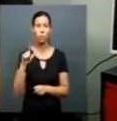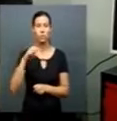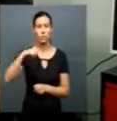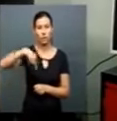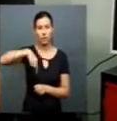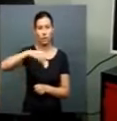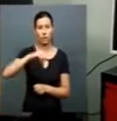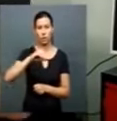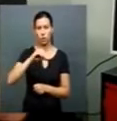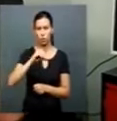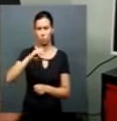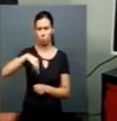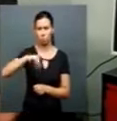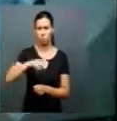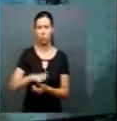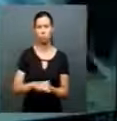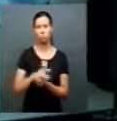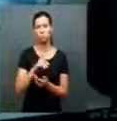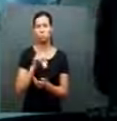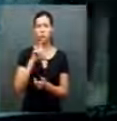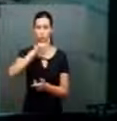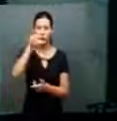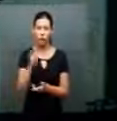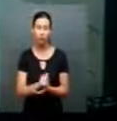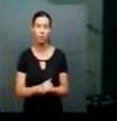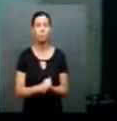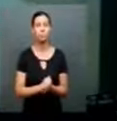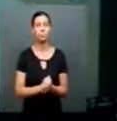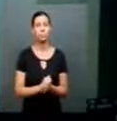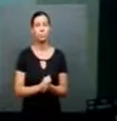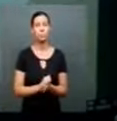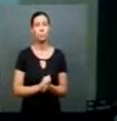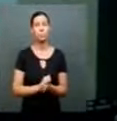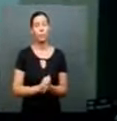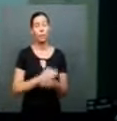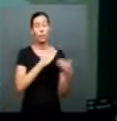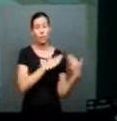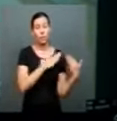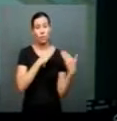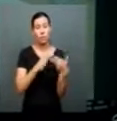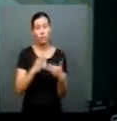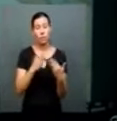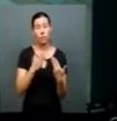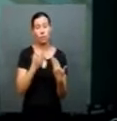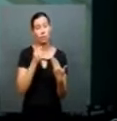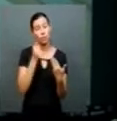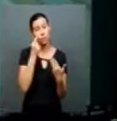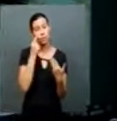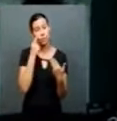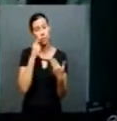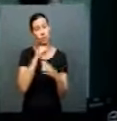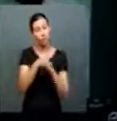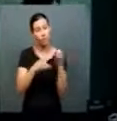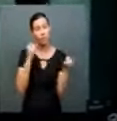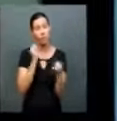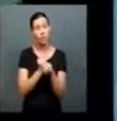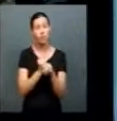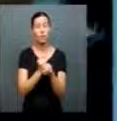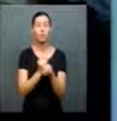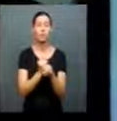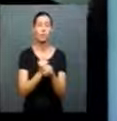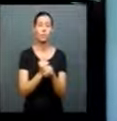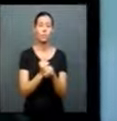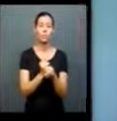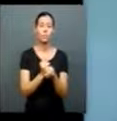construtora possam visitar o apartamento todo decorado, mas em um ambiente virtual. É possível caminhar pelos cômodos e